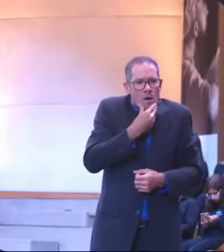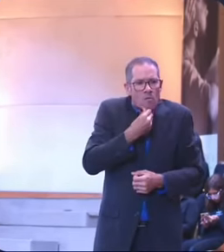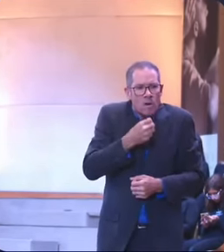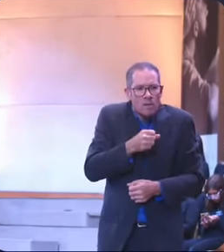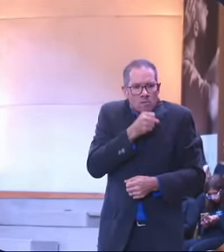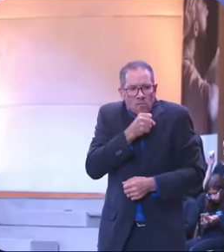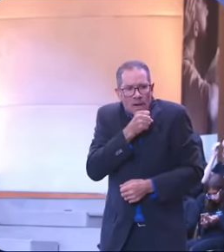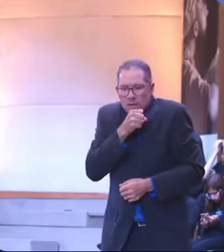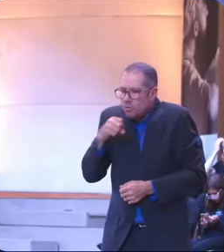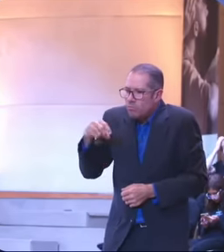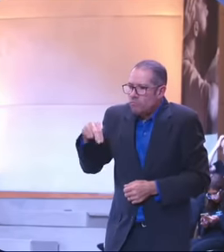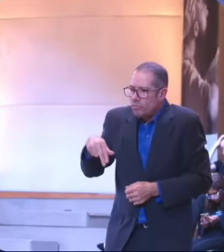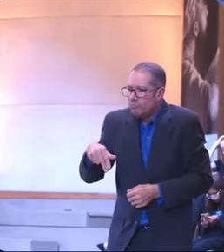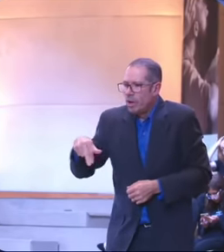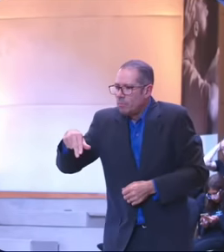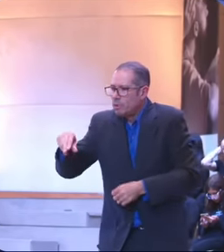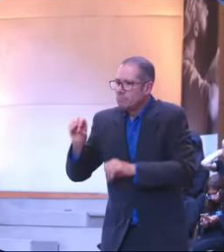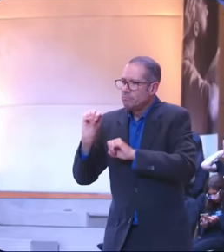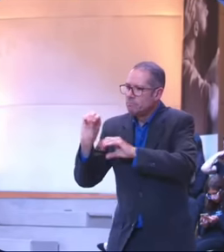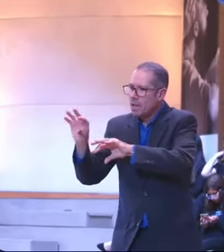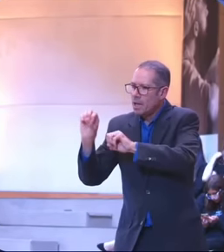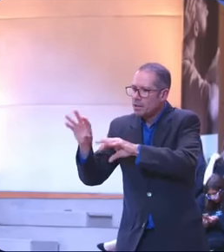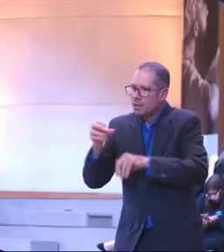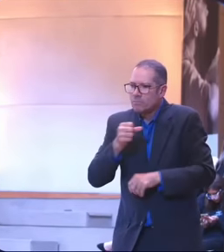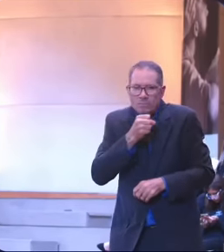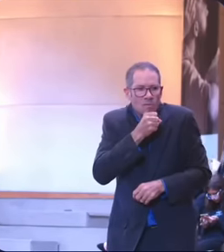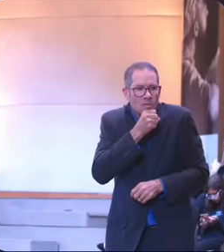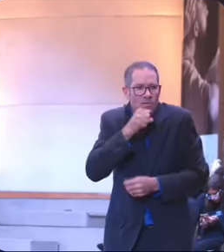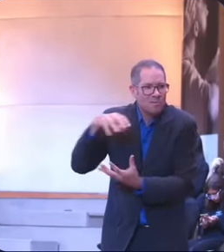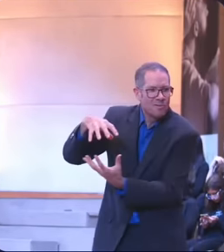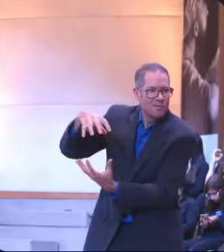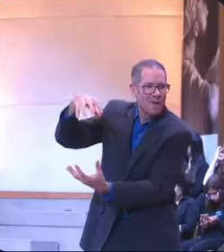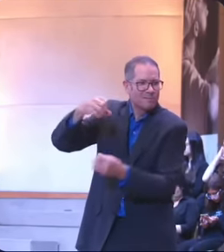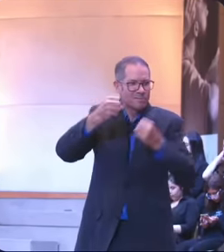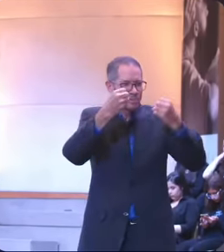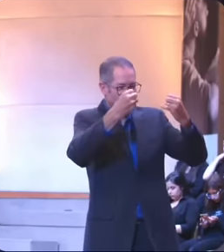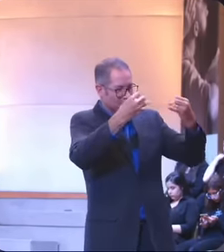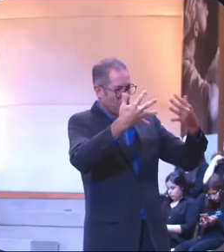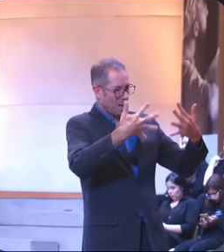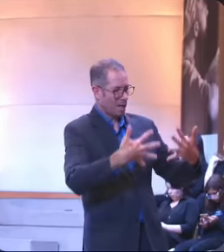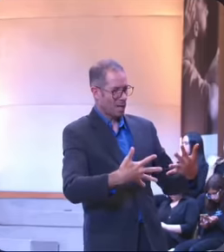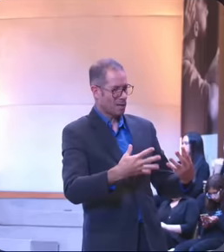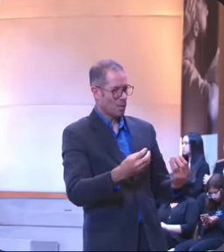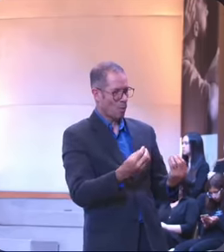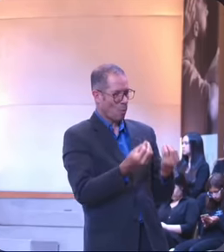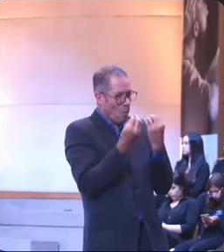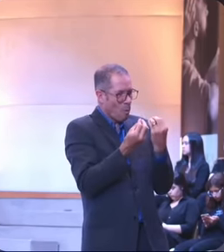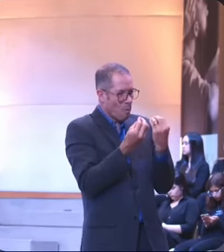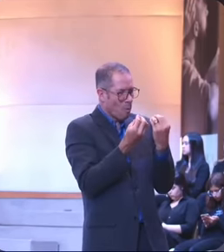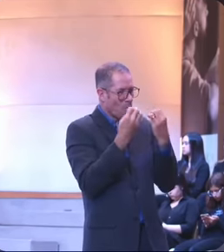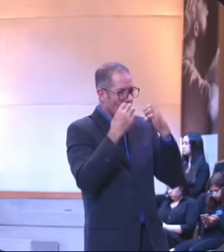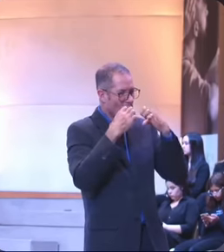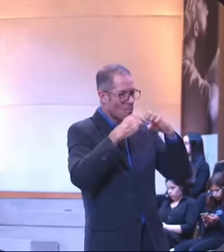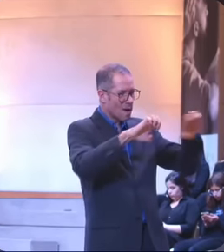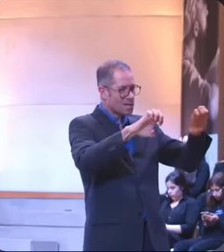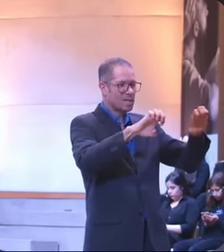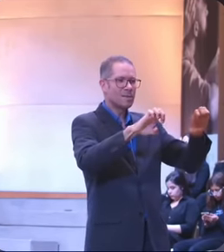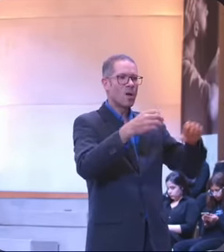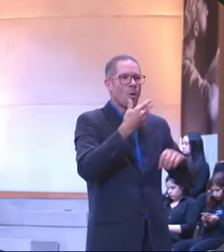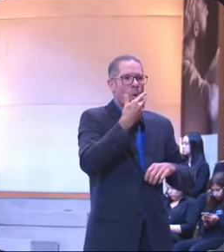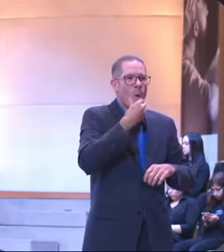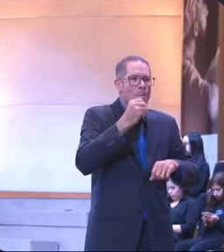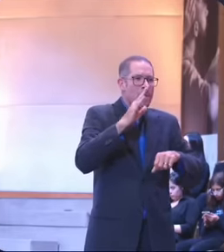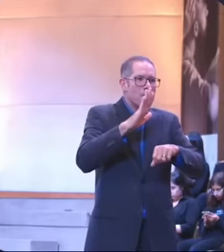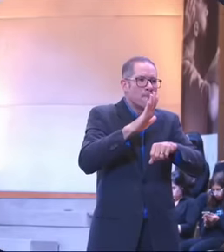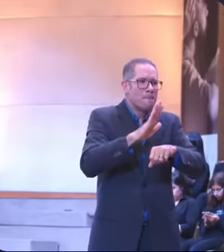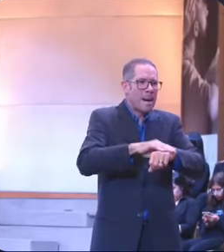aula. E esse velhinho, ele estava explicando como é que ele evangelizava. Ele era um dos homens